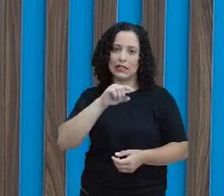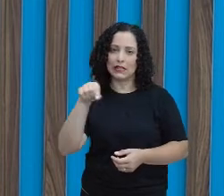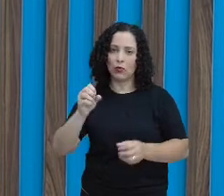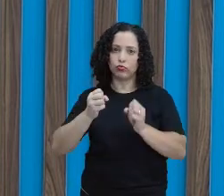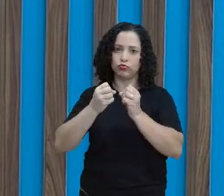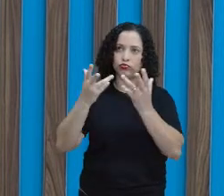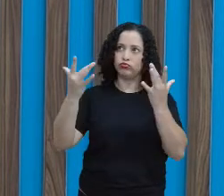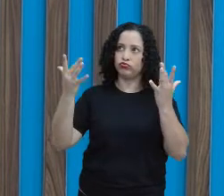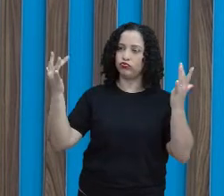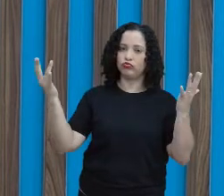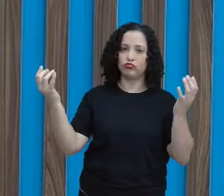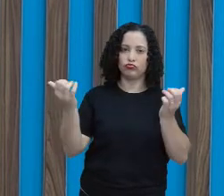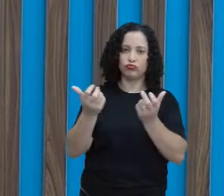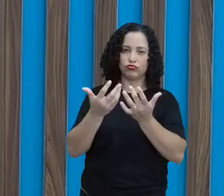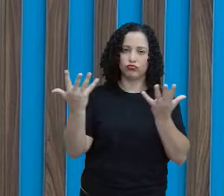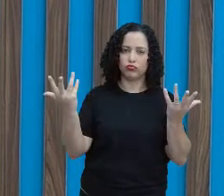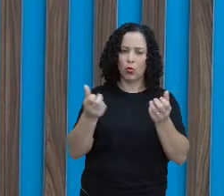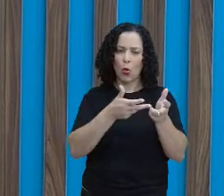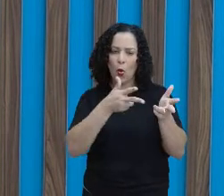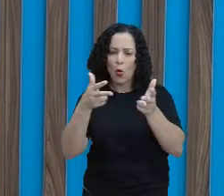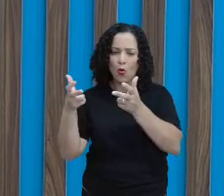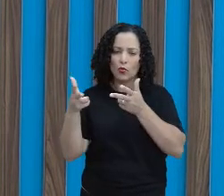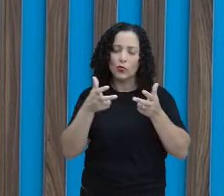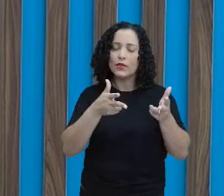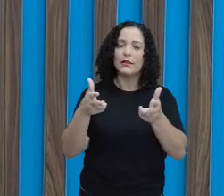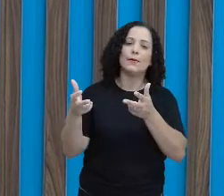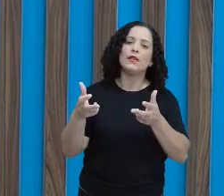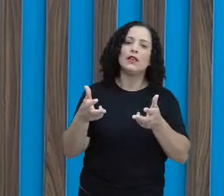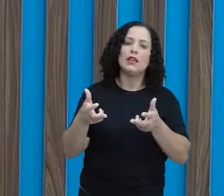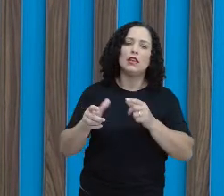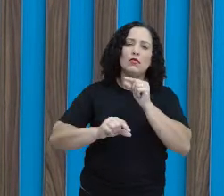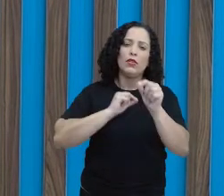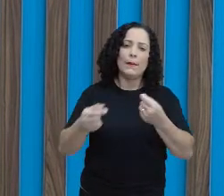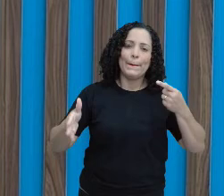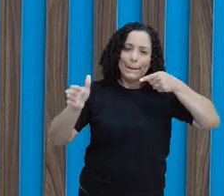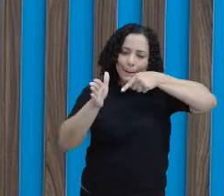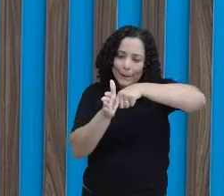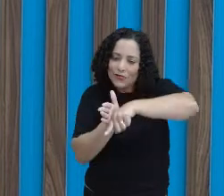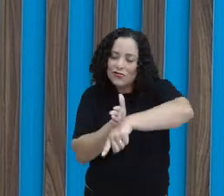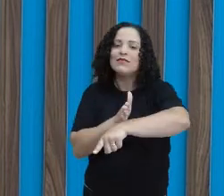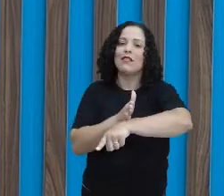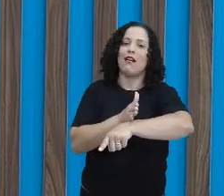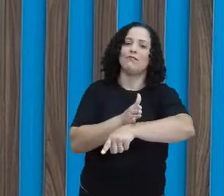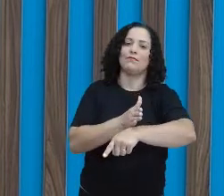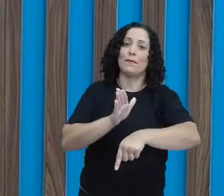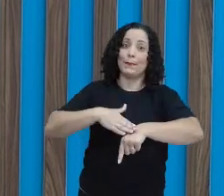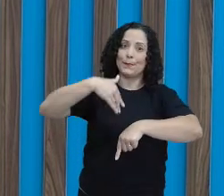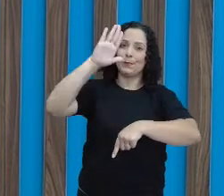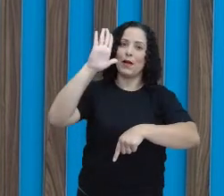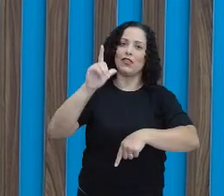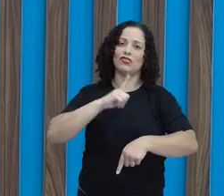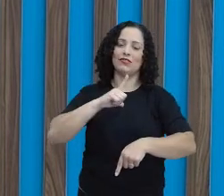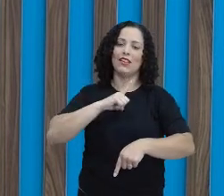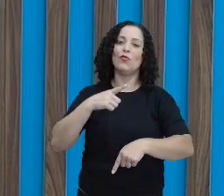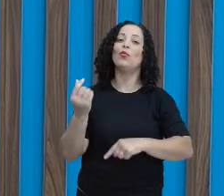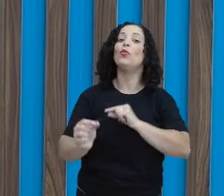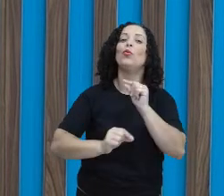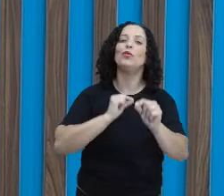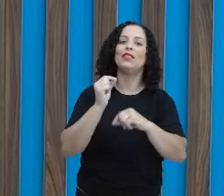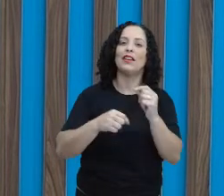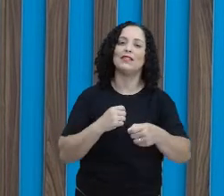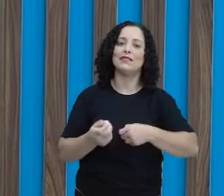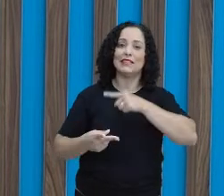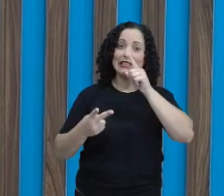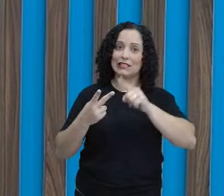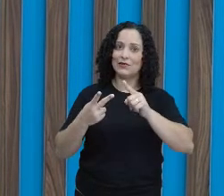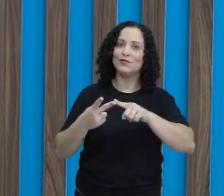emitiam radiações. E aí ela percebe, né, e mergulha aí nessa pesquisa e ganha o seu segundo prêmio. E aí, quais são as contribuições?